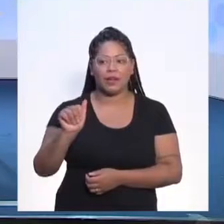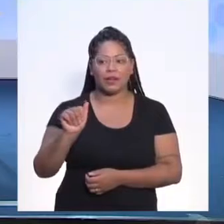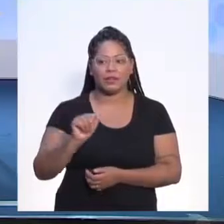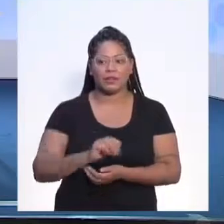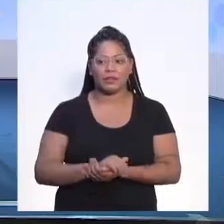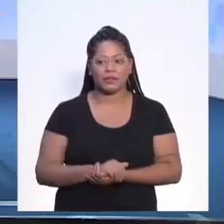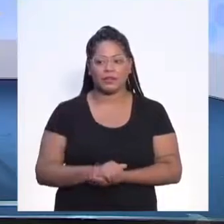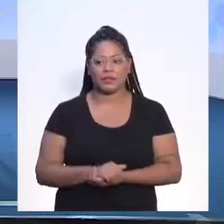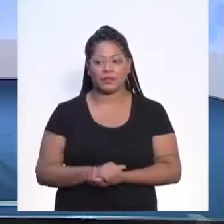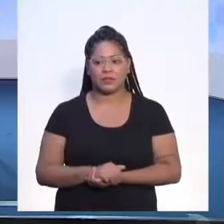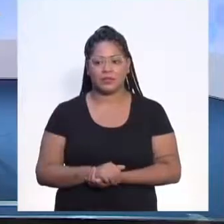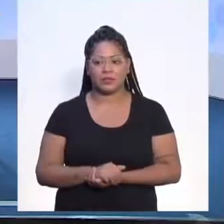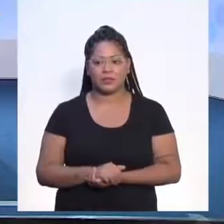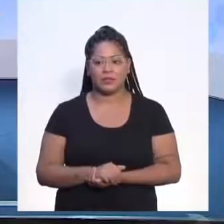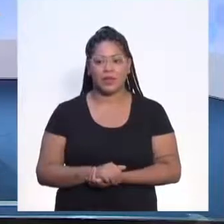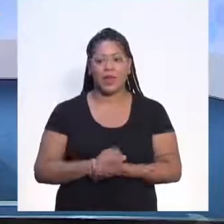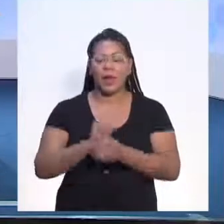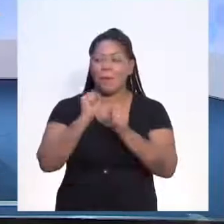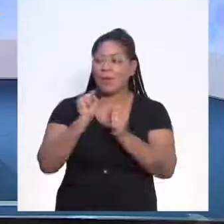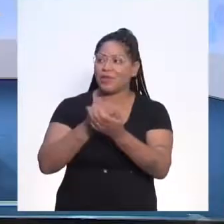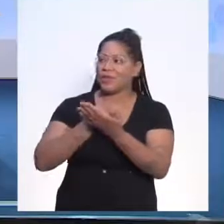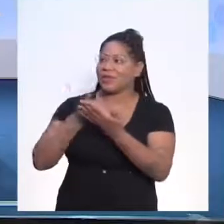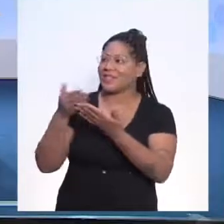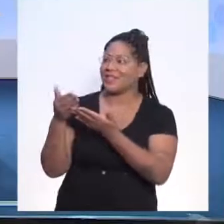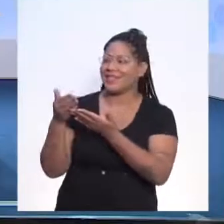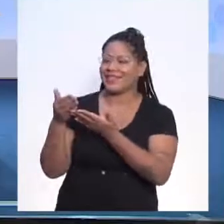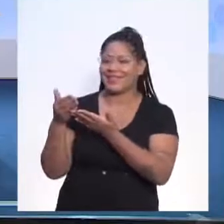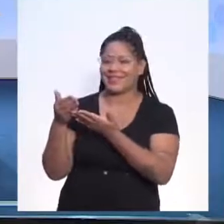Isso, sua vez, passa a palavra. Passa a palavra. Professora Débora.